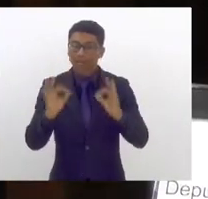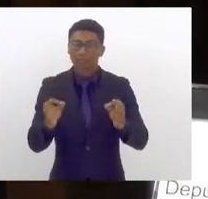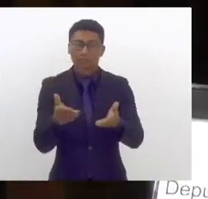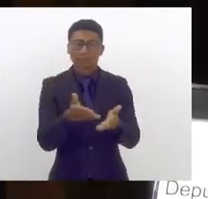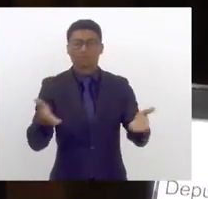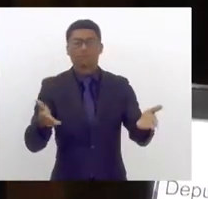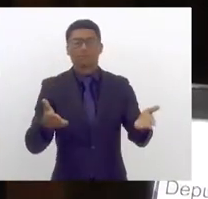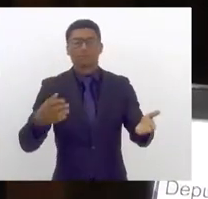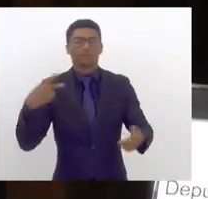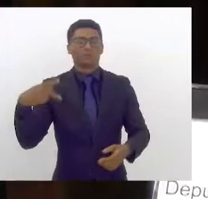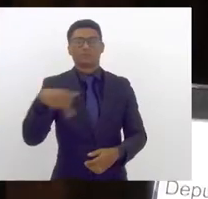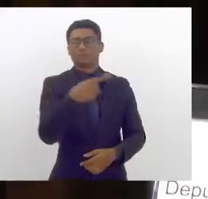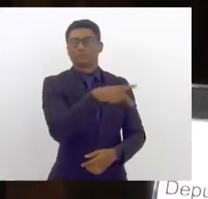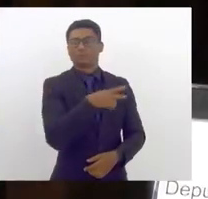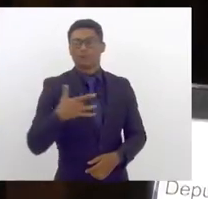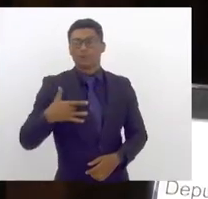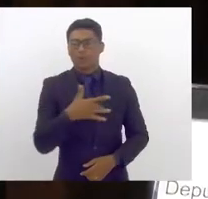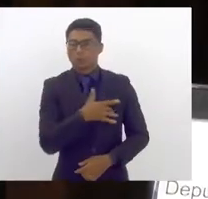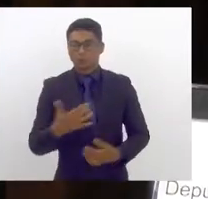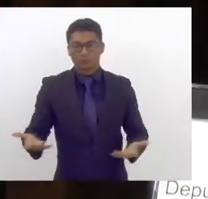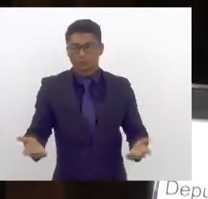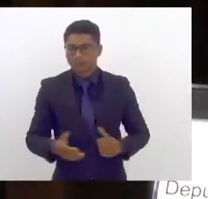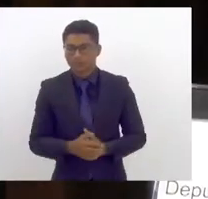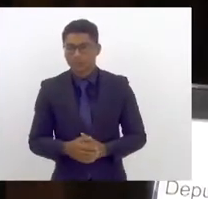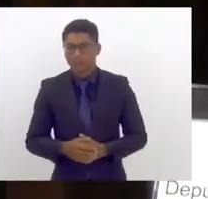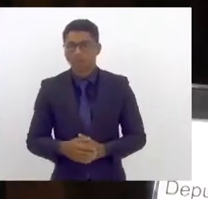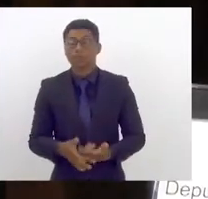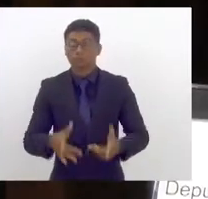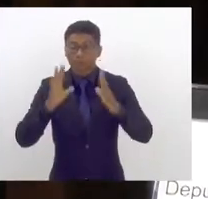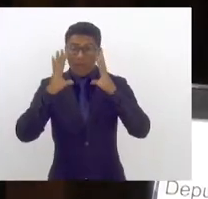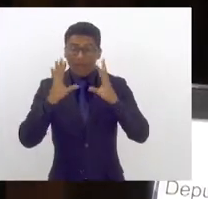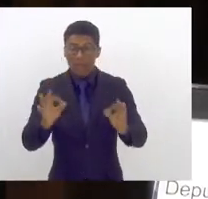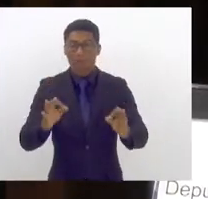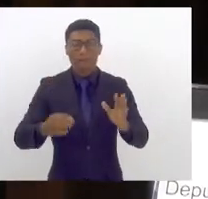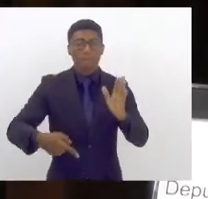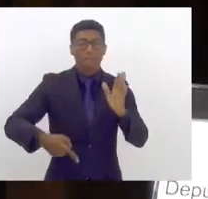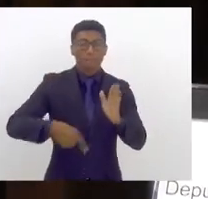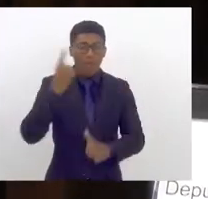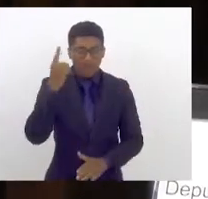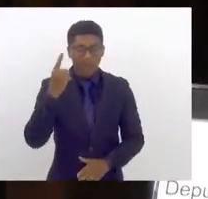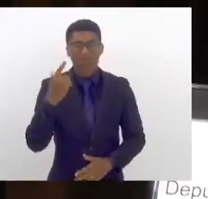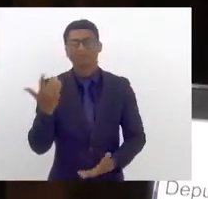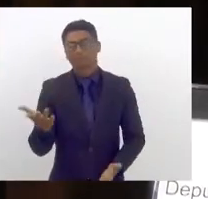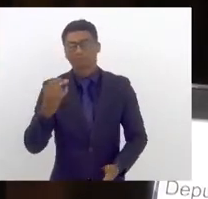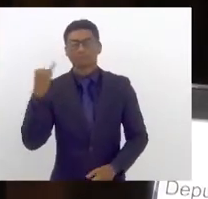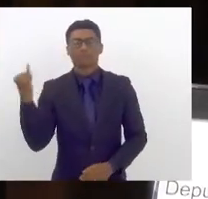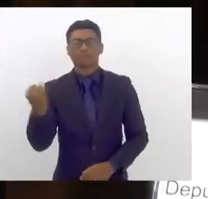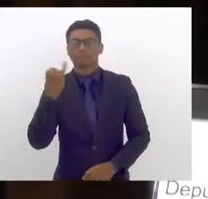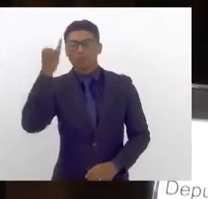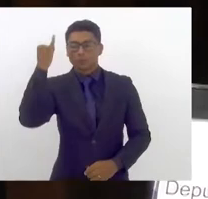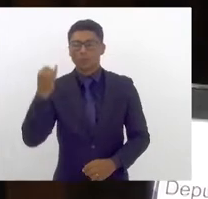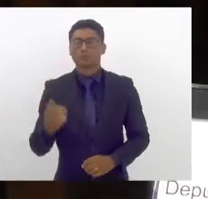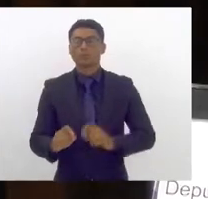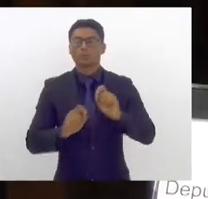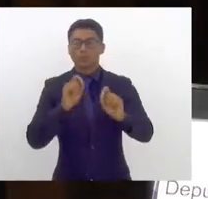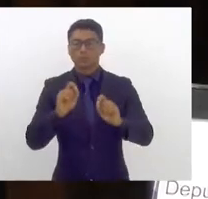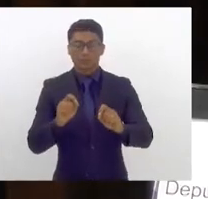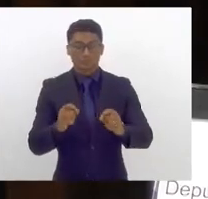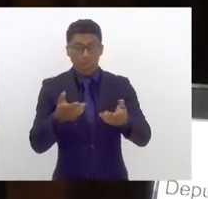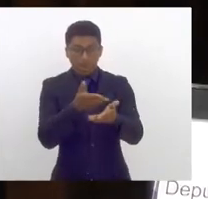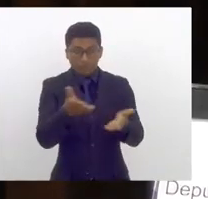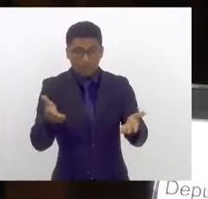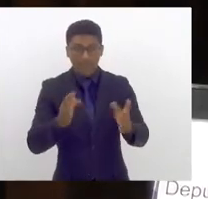fortalecida Come a atenção atenção primária nós temos um papel importante na promoção prevenção